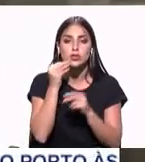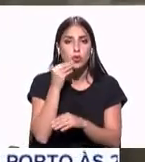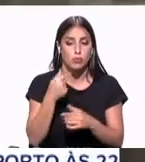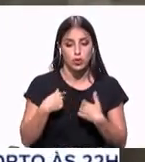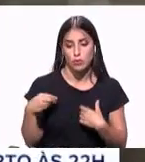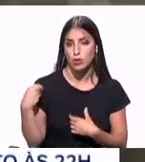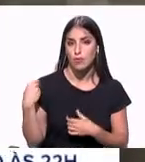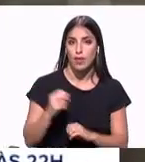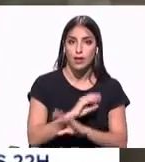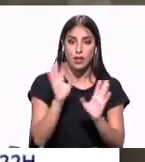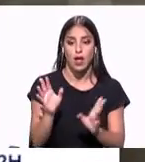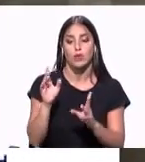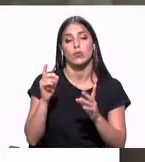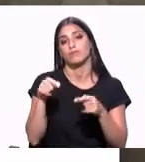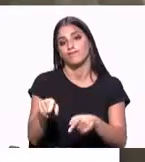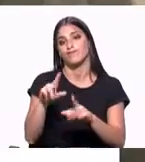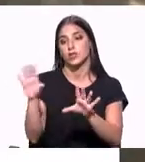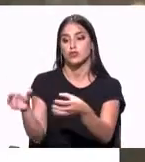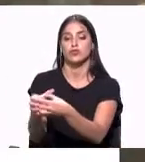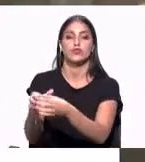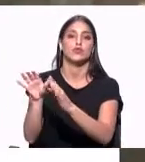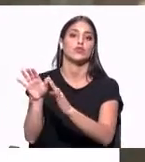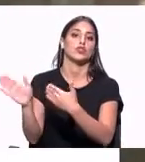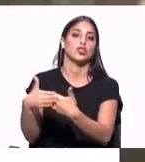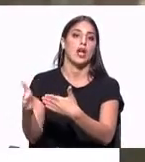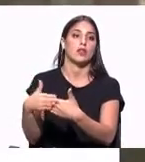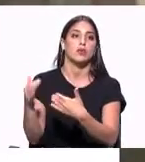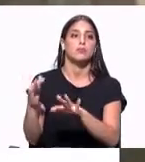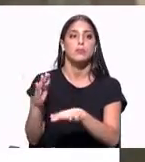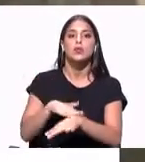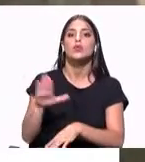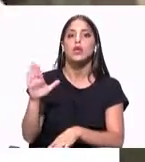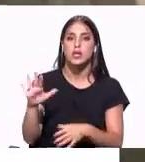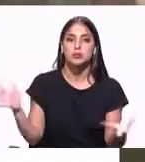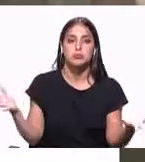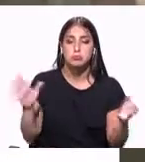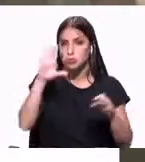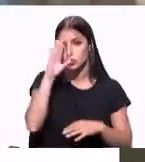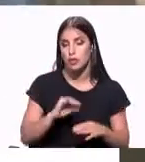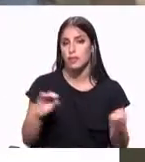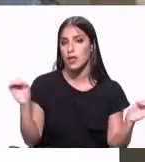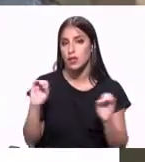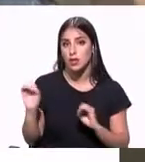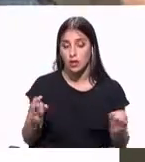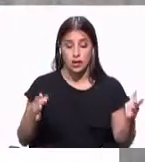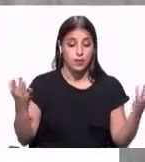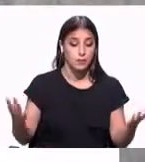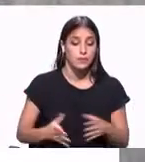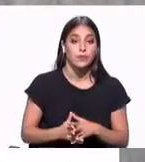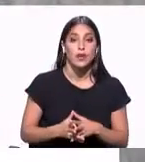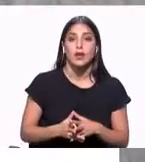bocado preocupada. Estão fechados, o resto eles não sabem. Estão fechados, confinados no quarto, pronto. Também não